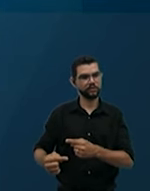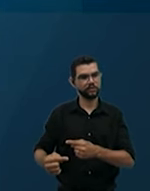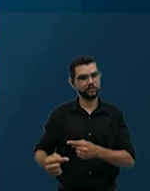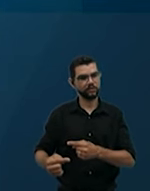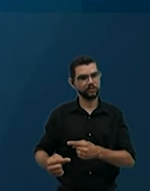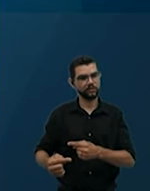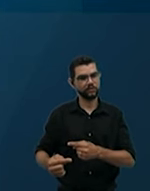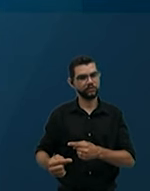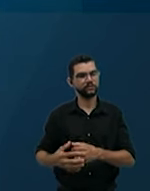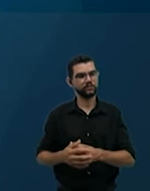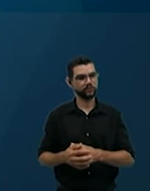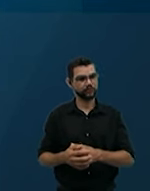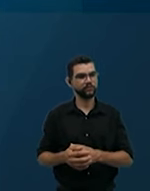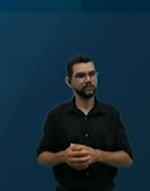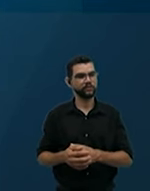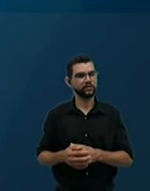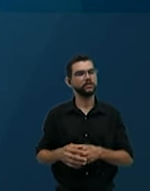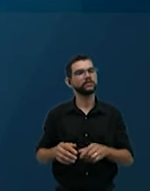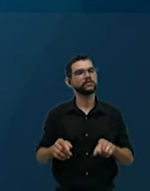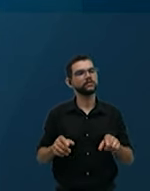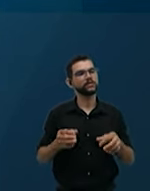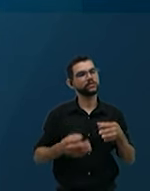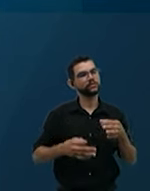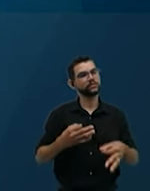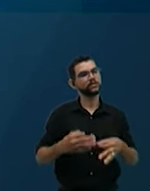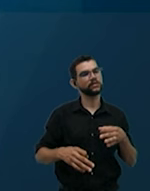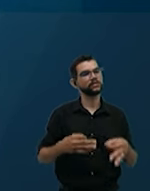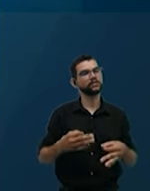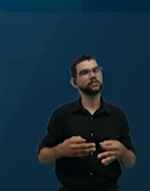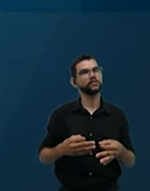ação indenizatória.